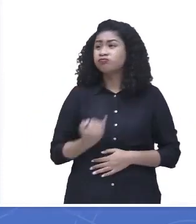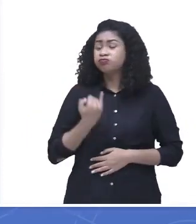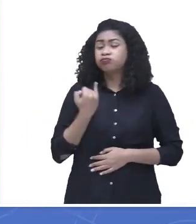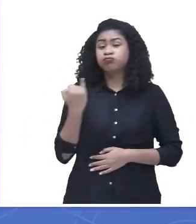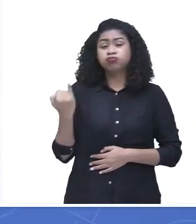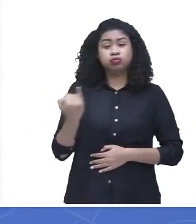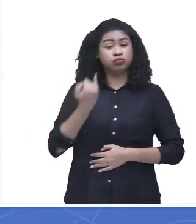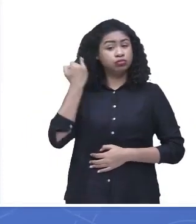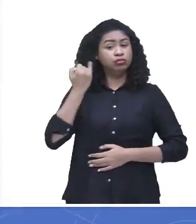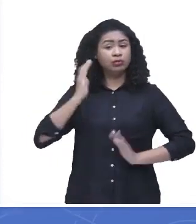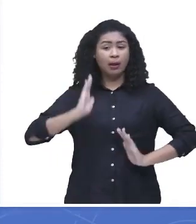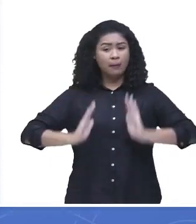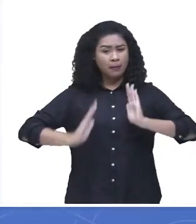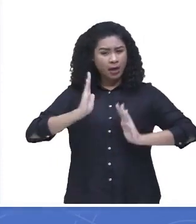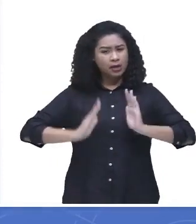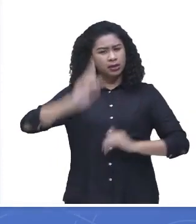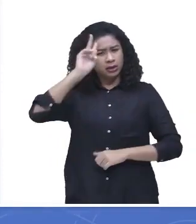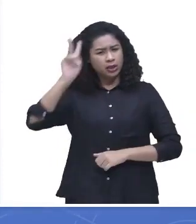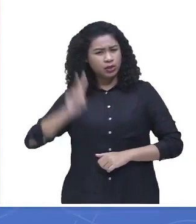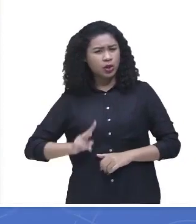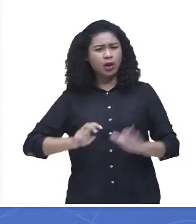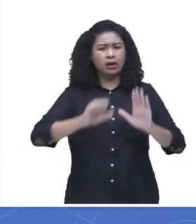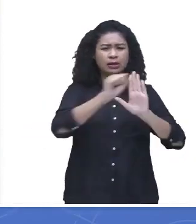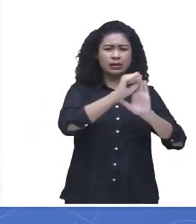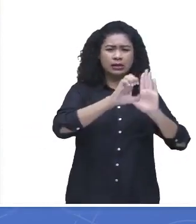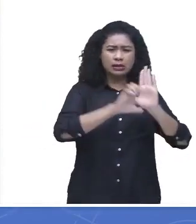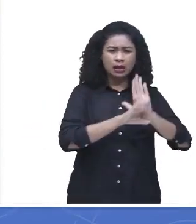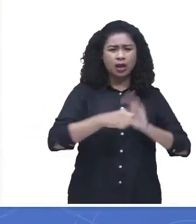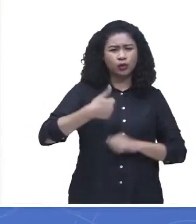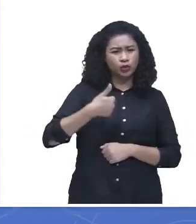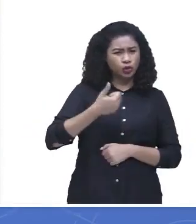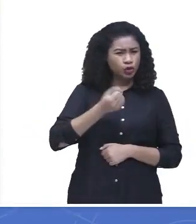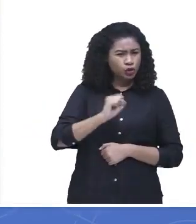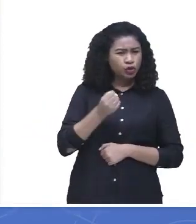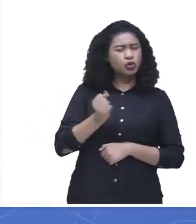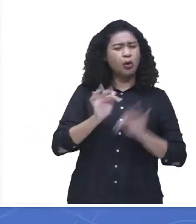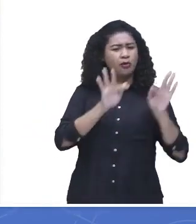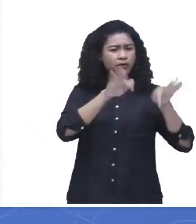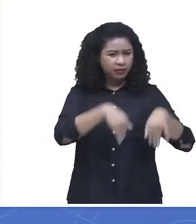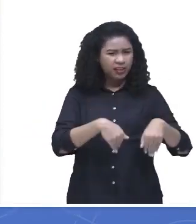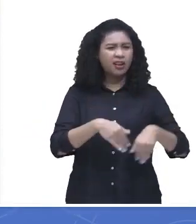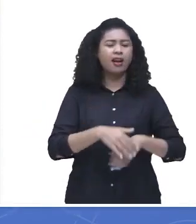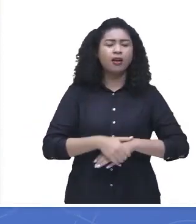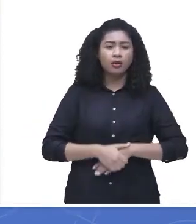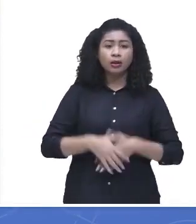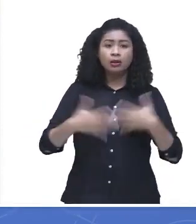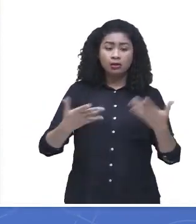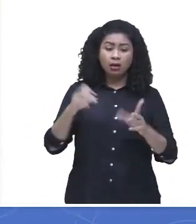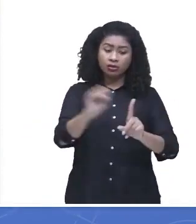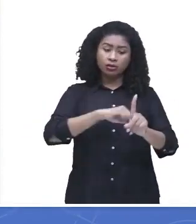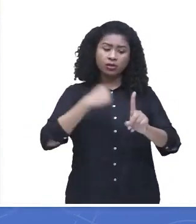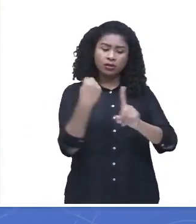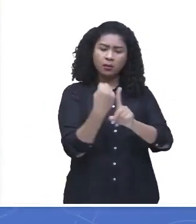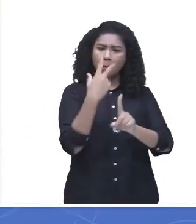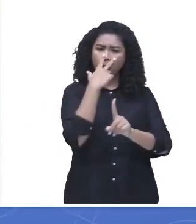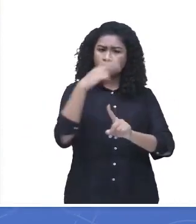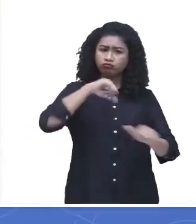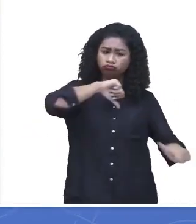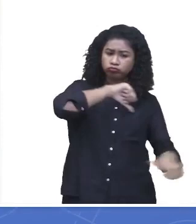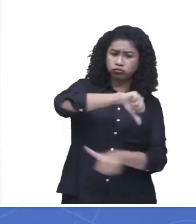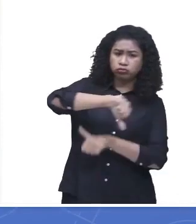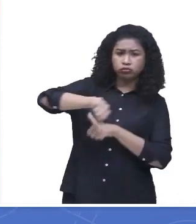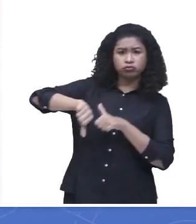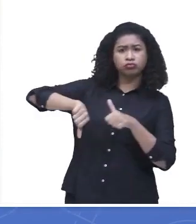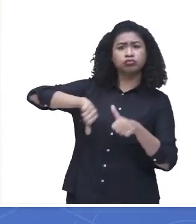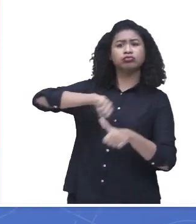naquele momento, né, o final ali do século XVIII, que ela vai transformar não apenas aquela sociedade, ela vai romper